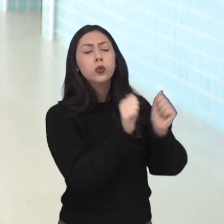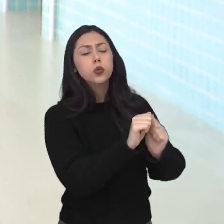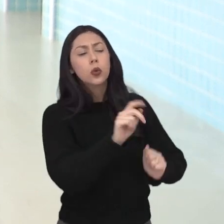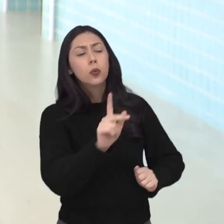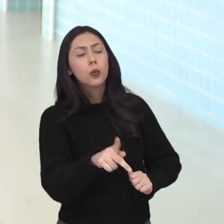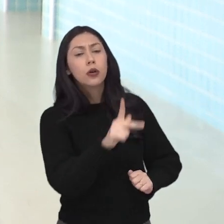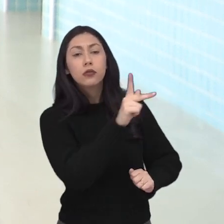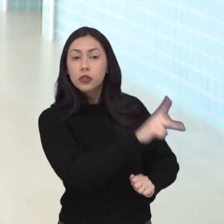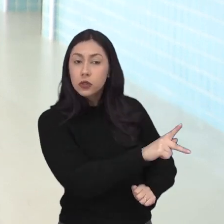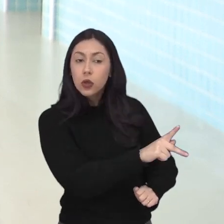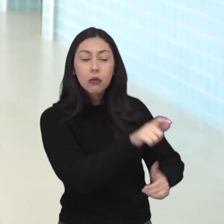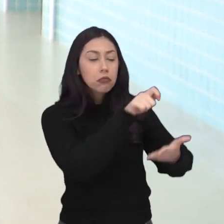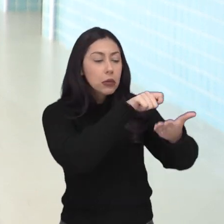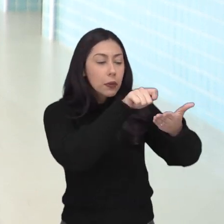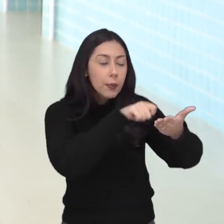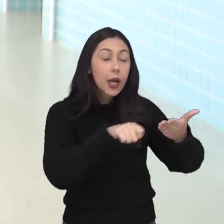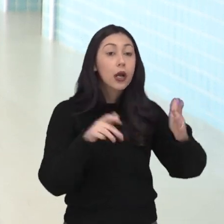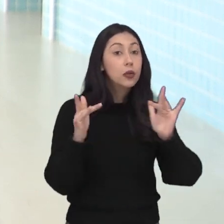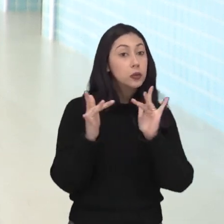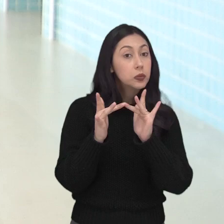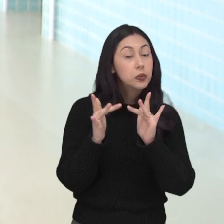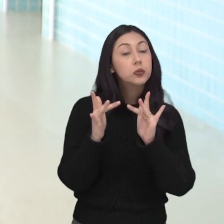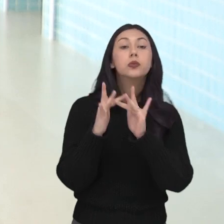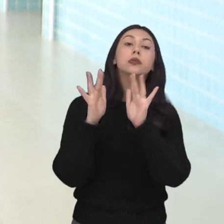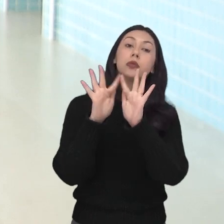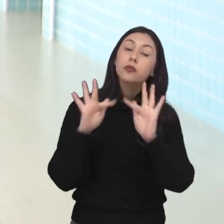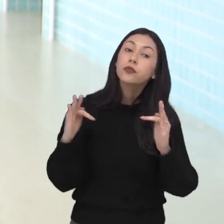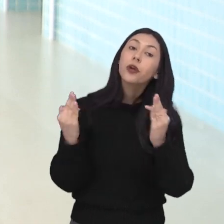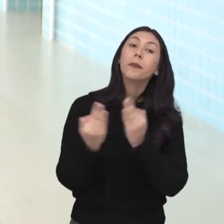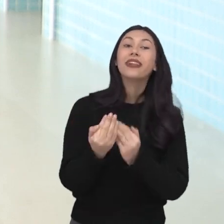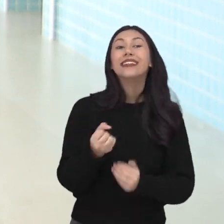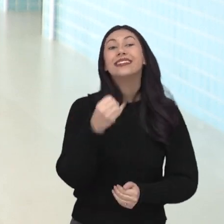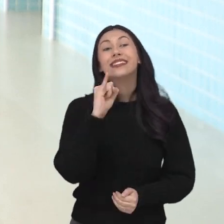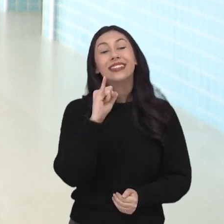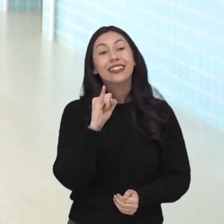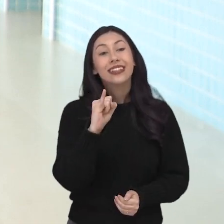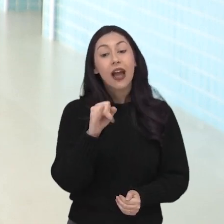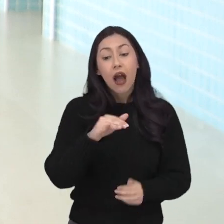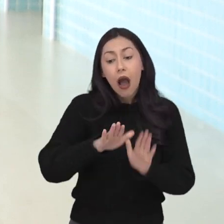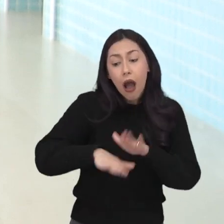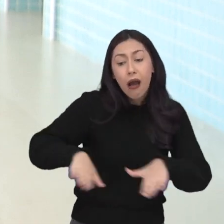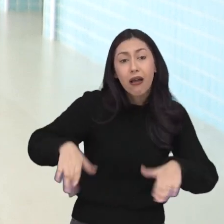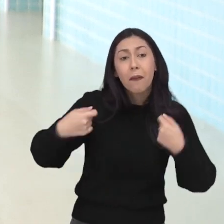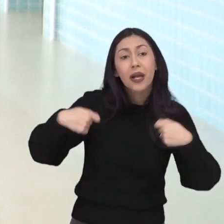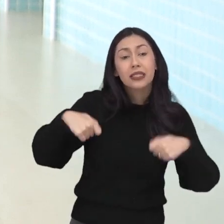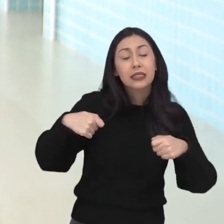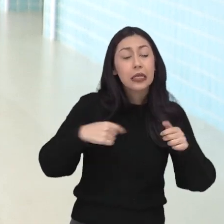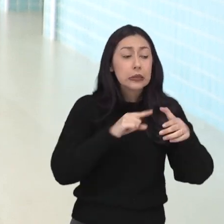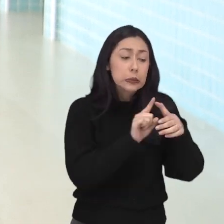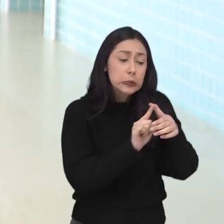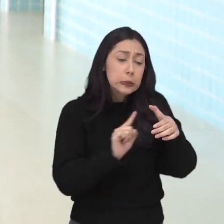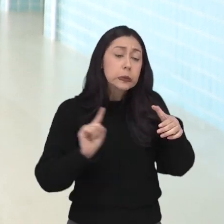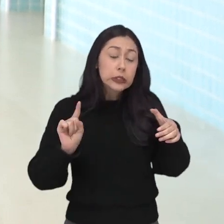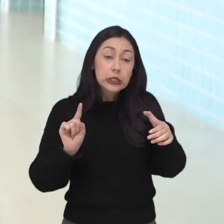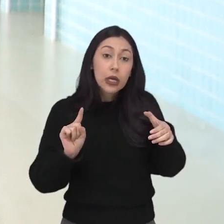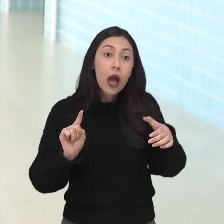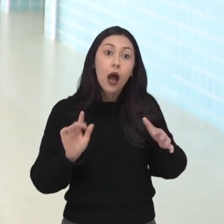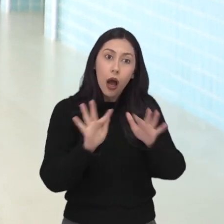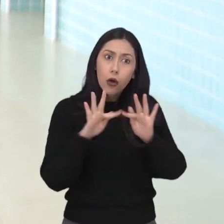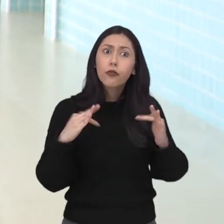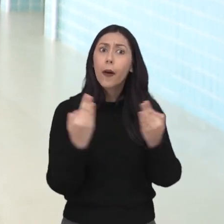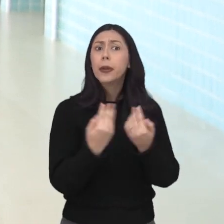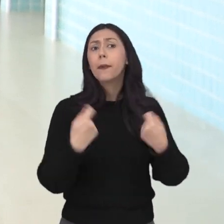aos professores, no diário de classe, o contato com as famílias, caso essa criança precise se ausentar, solicitando que as